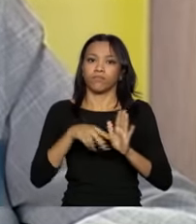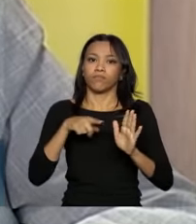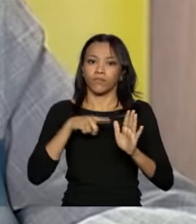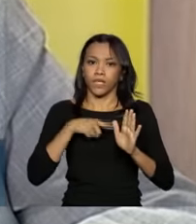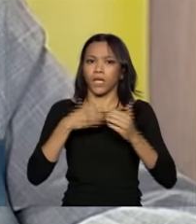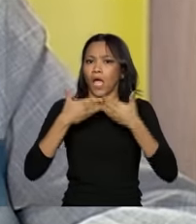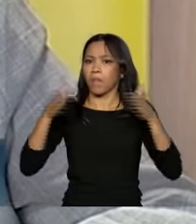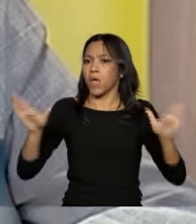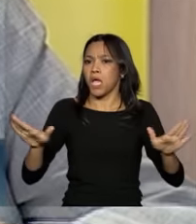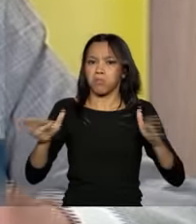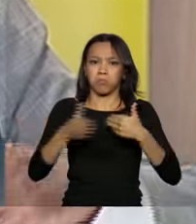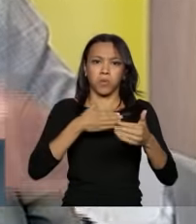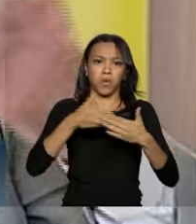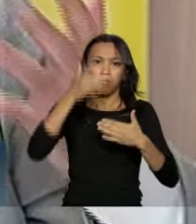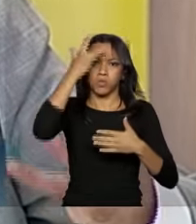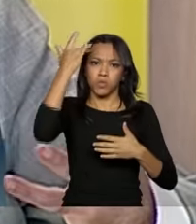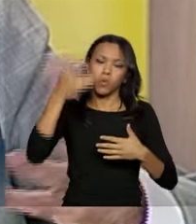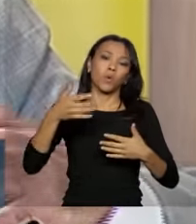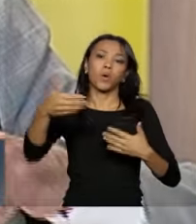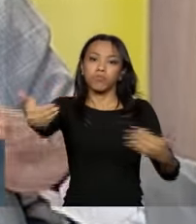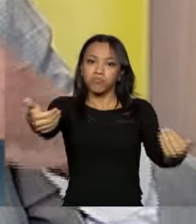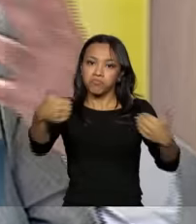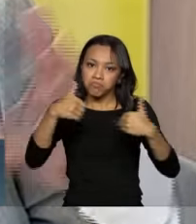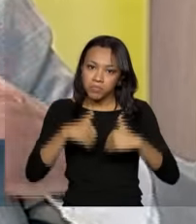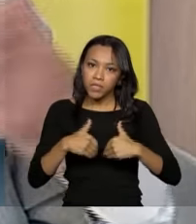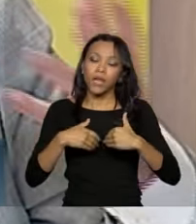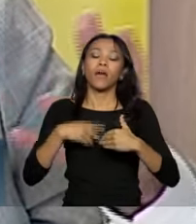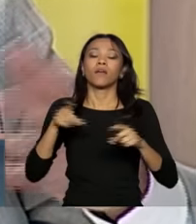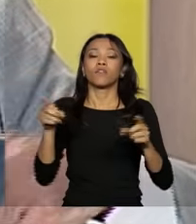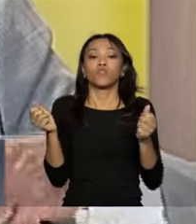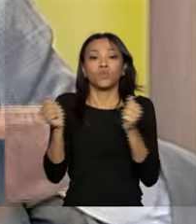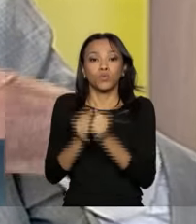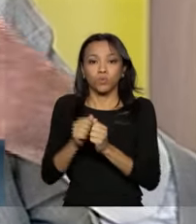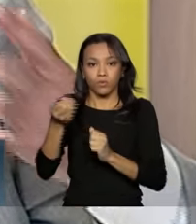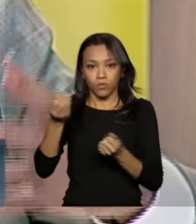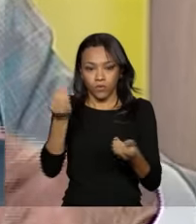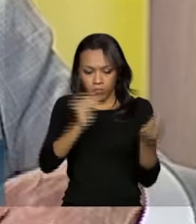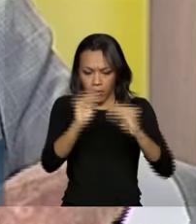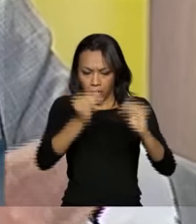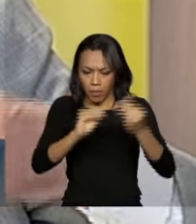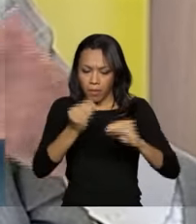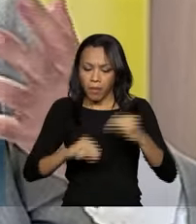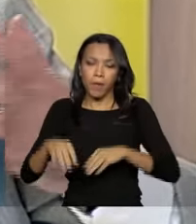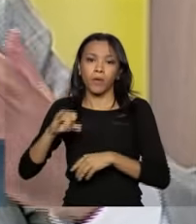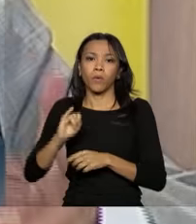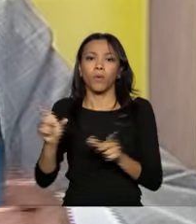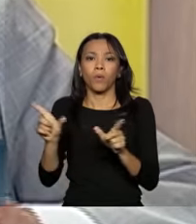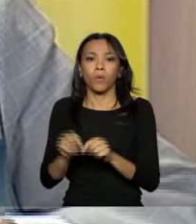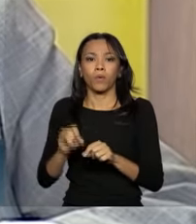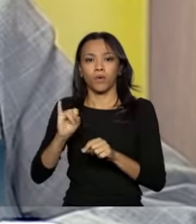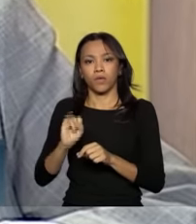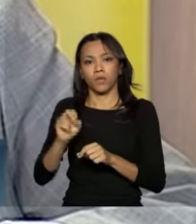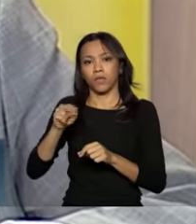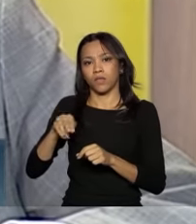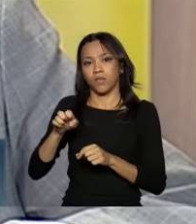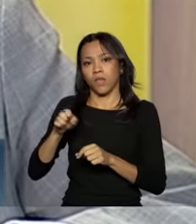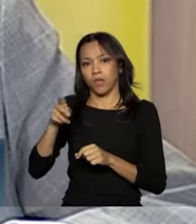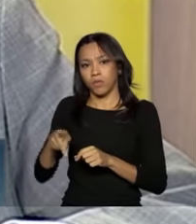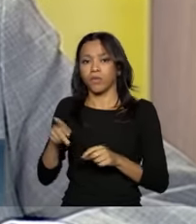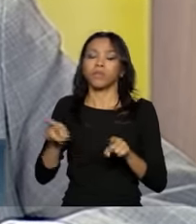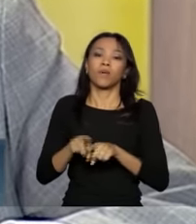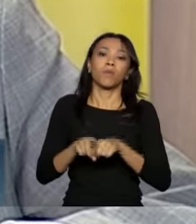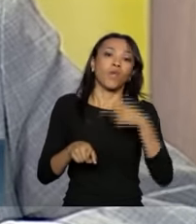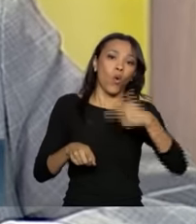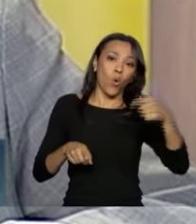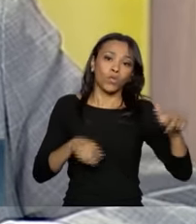consulta pública, produzido pelo INEP, em conjunto com associações de ensino, com várias representações, com